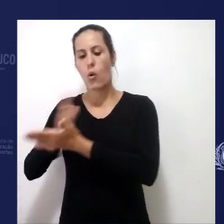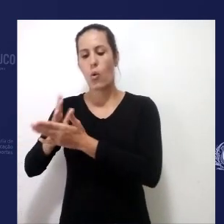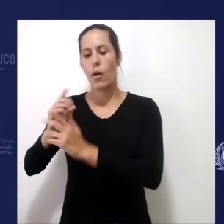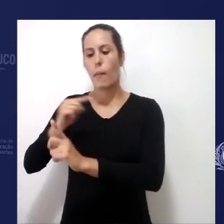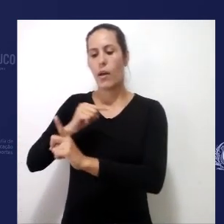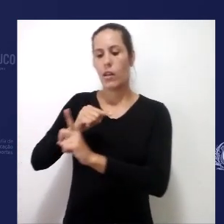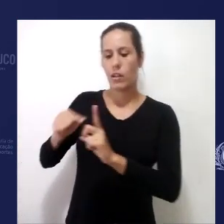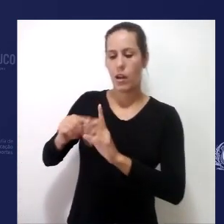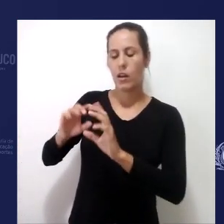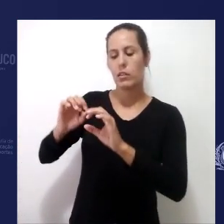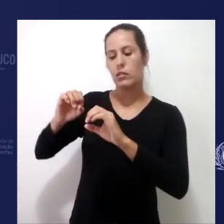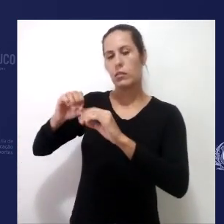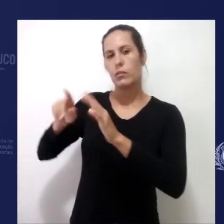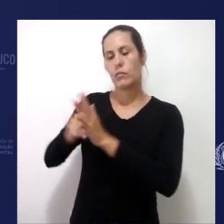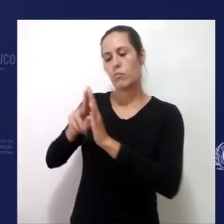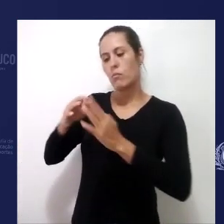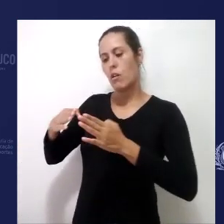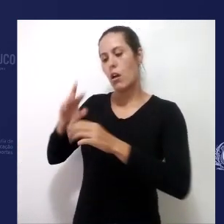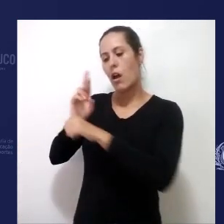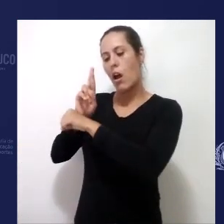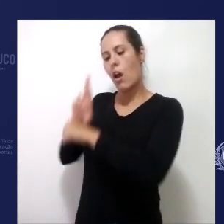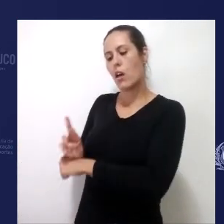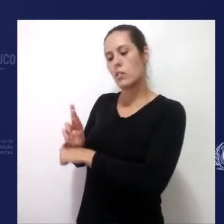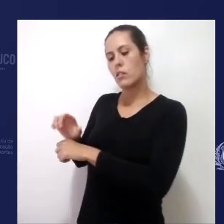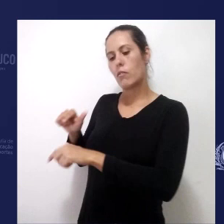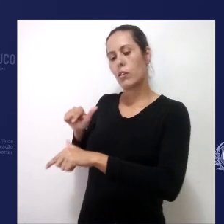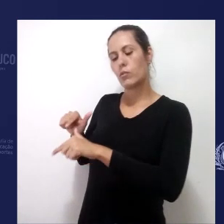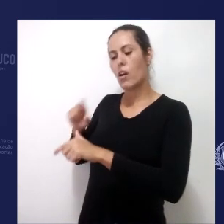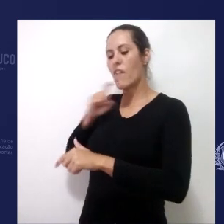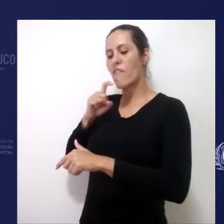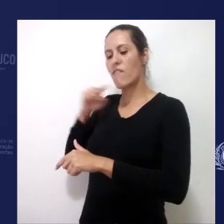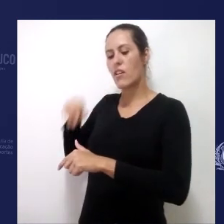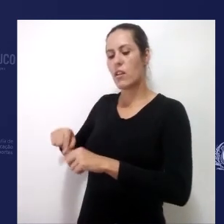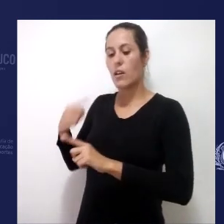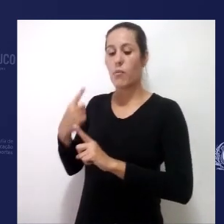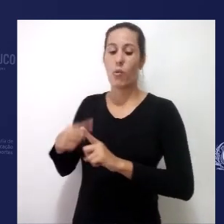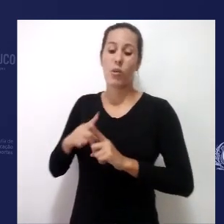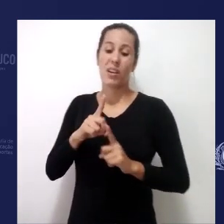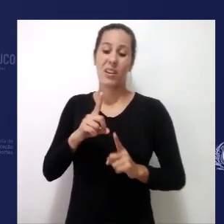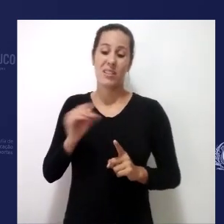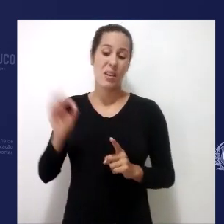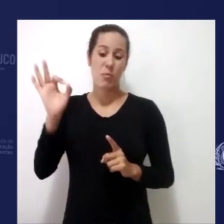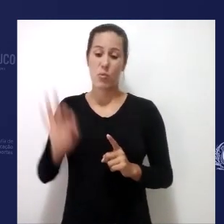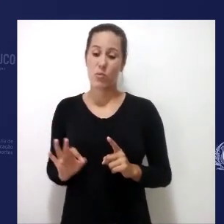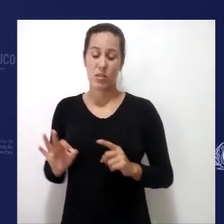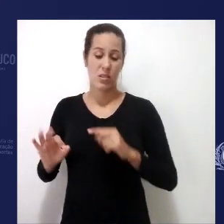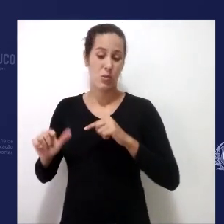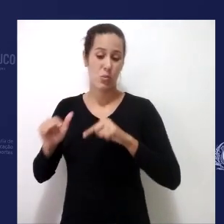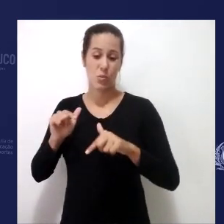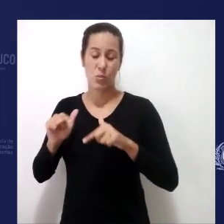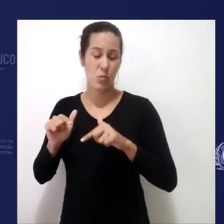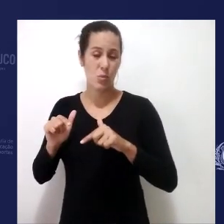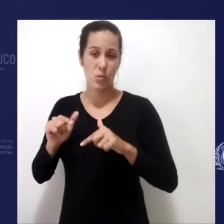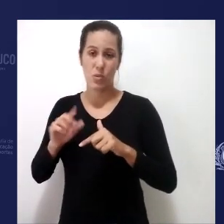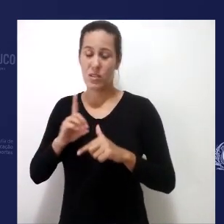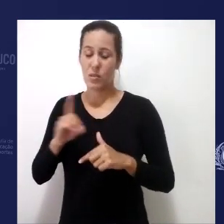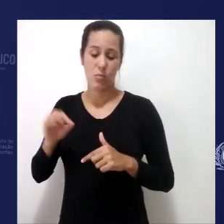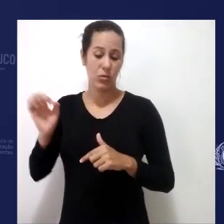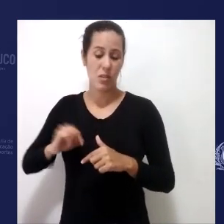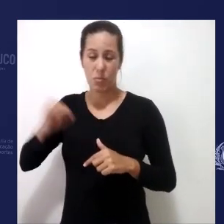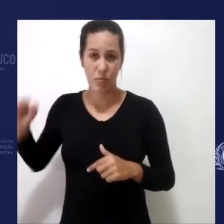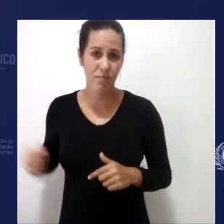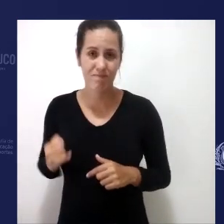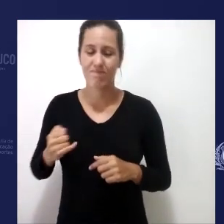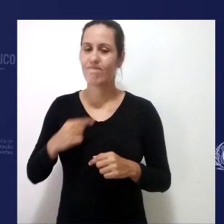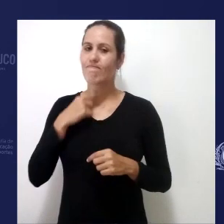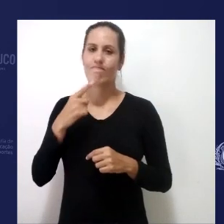vai rejeitar uma parte para uma fonte fria, porque o calor ele não é 100% aproveitado. O calor ele